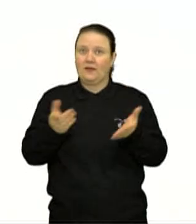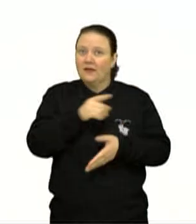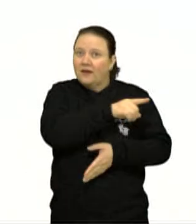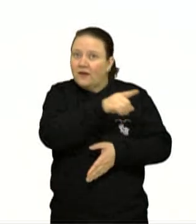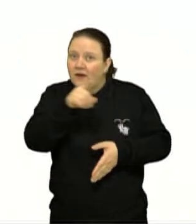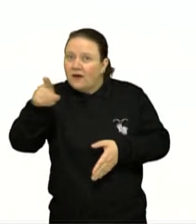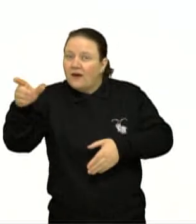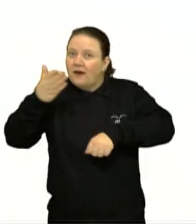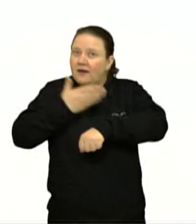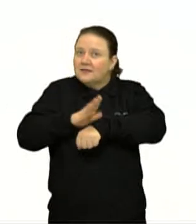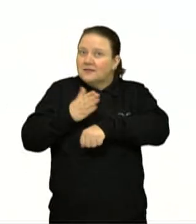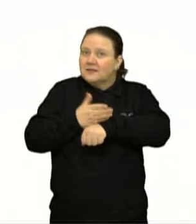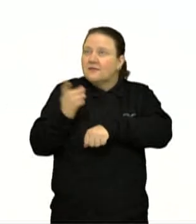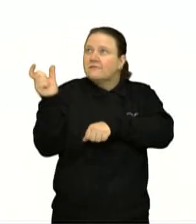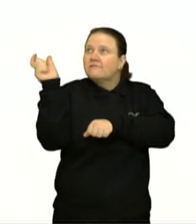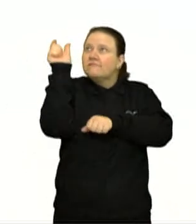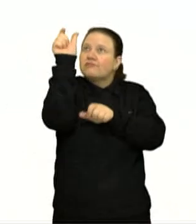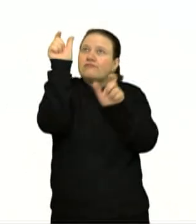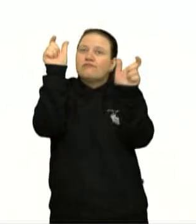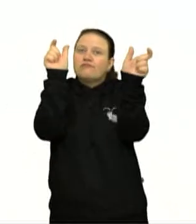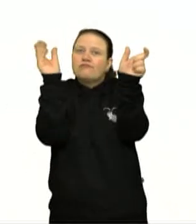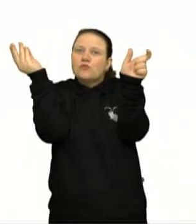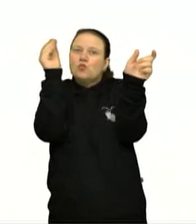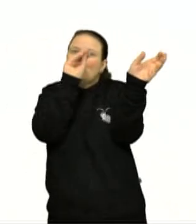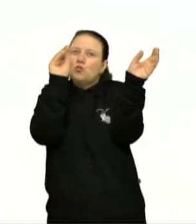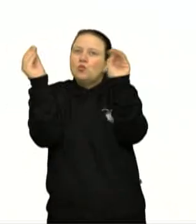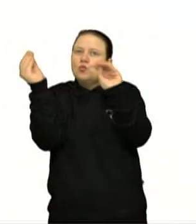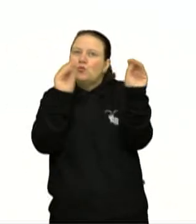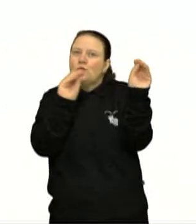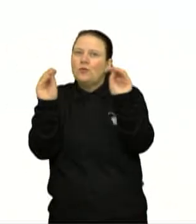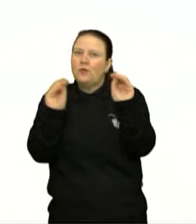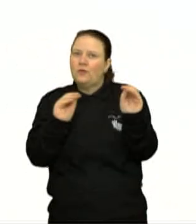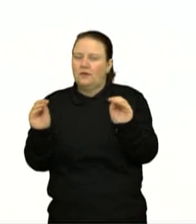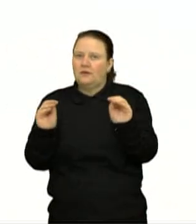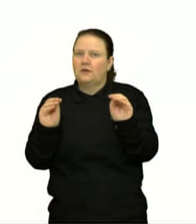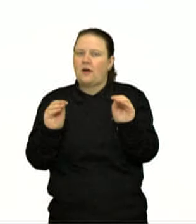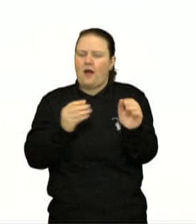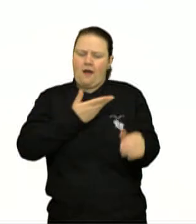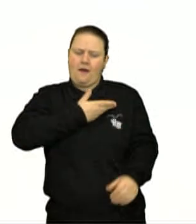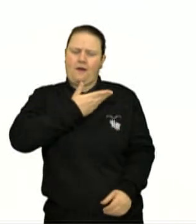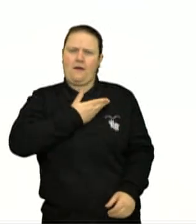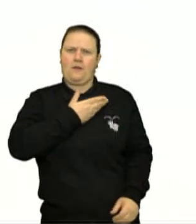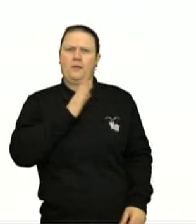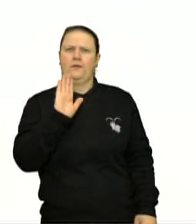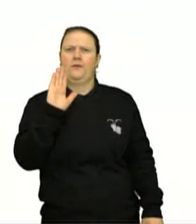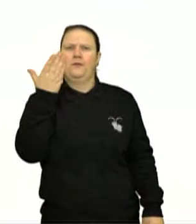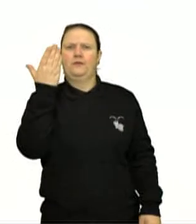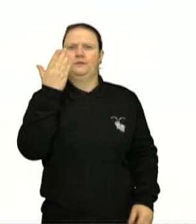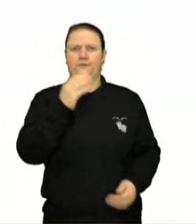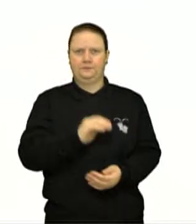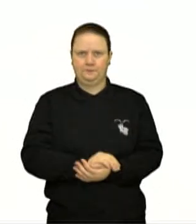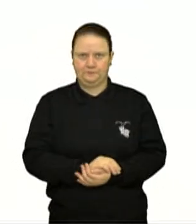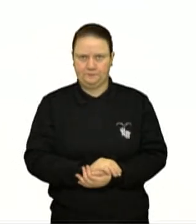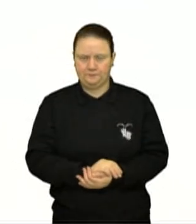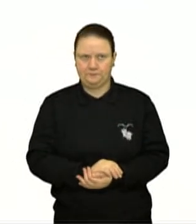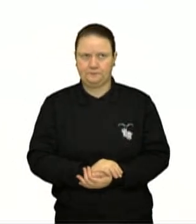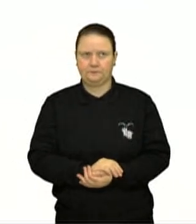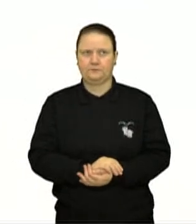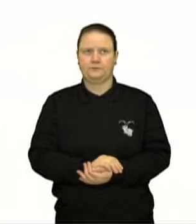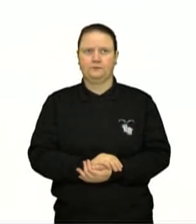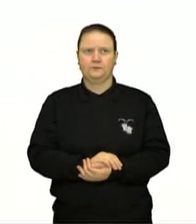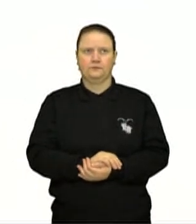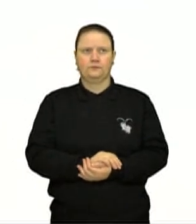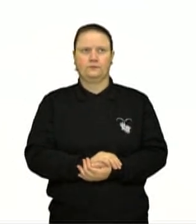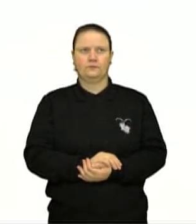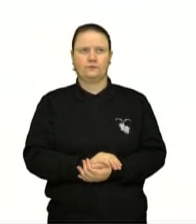os espaços em branco, vocês vão colocar os falsos amigos. Número 1. Necesito llevar el coche